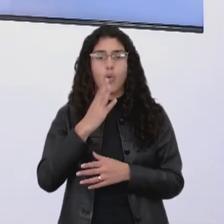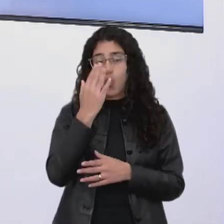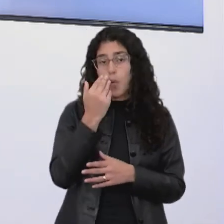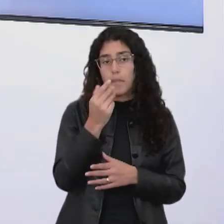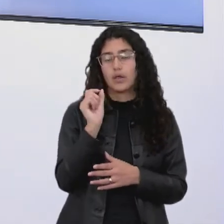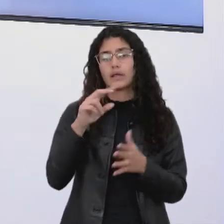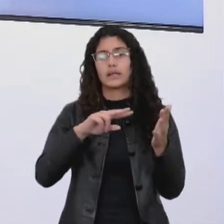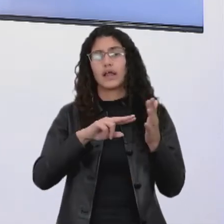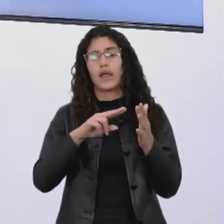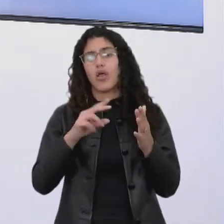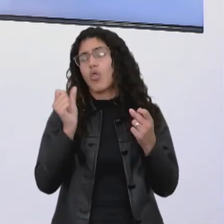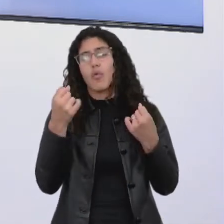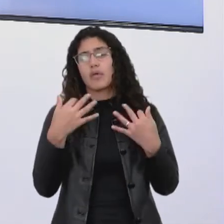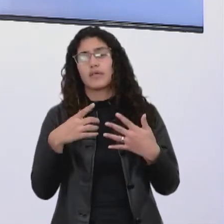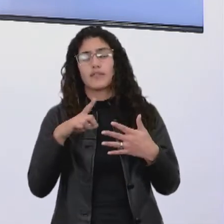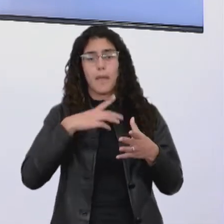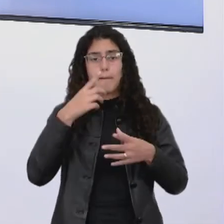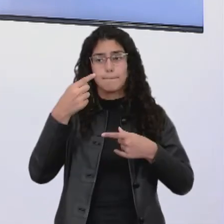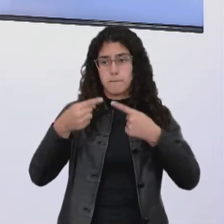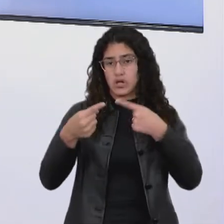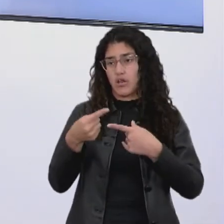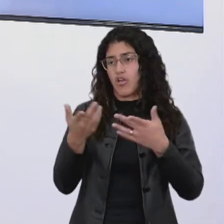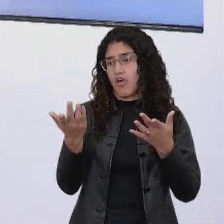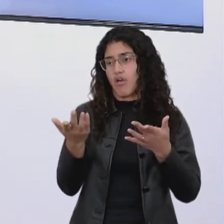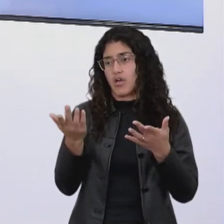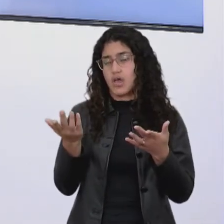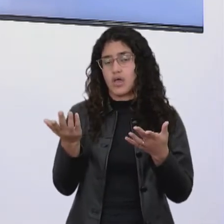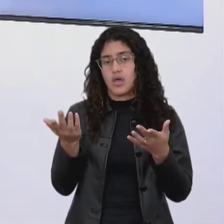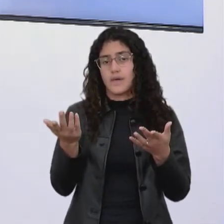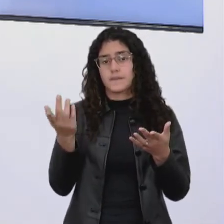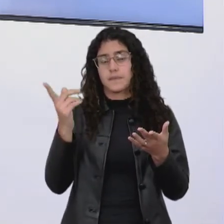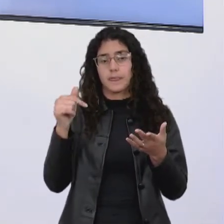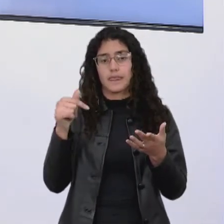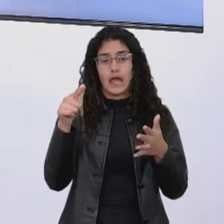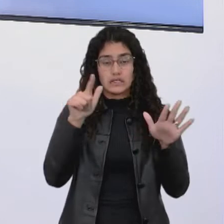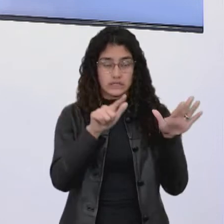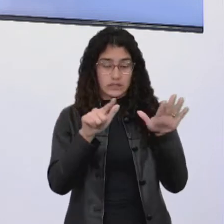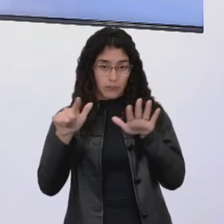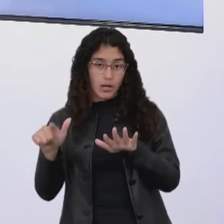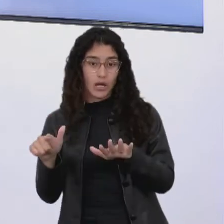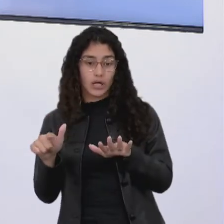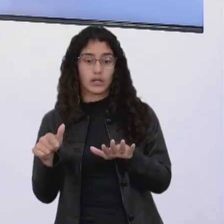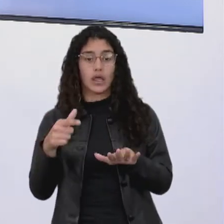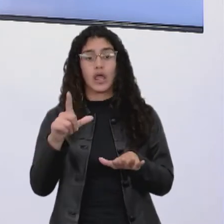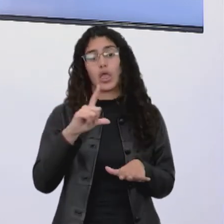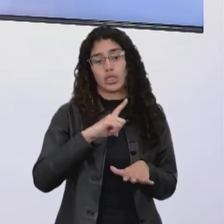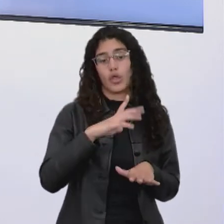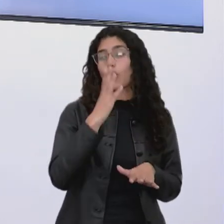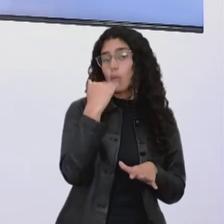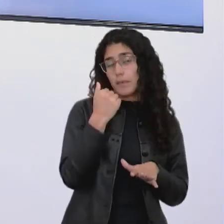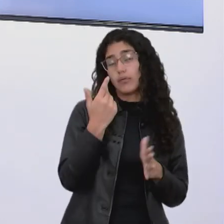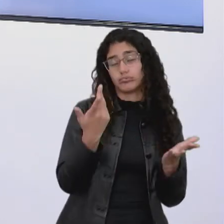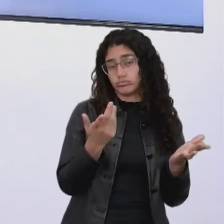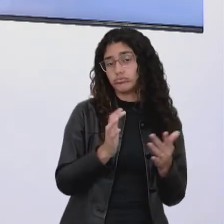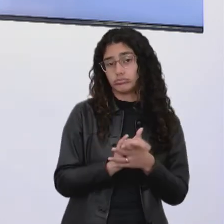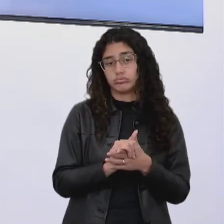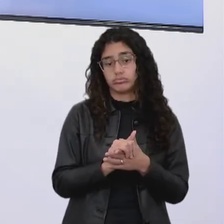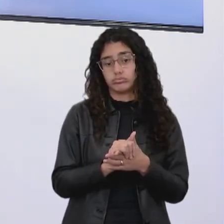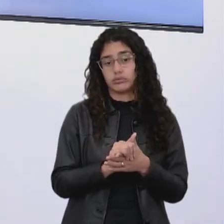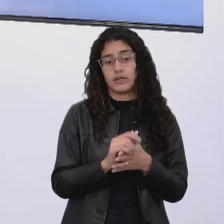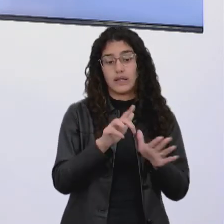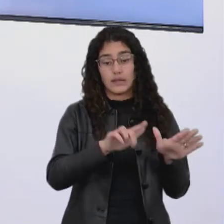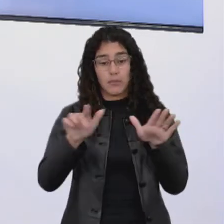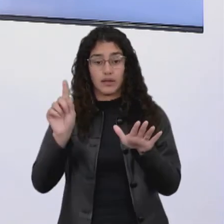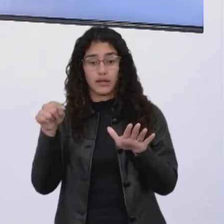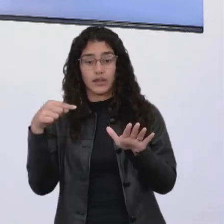Não adianta você falar sobre uma política que tipo assim, essa semana eu tenho que comer.